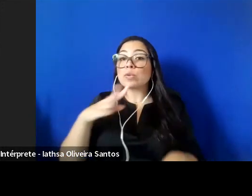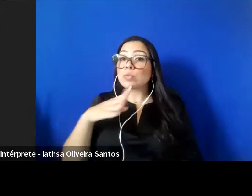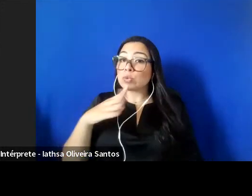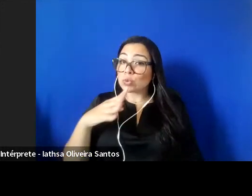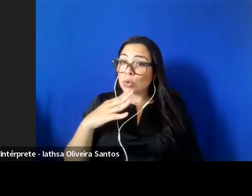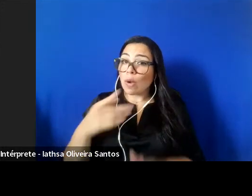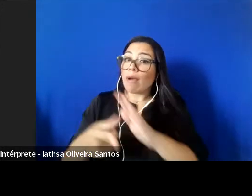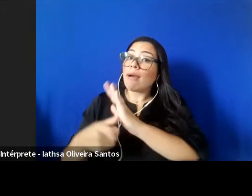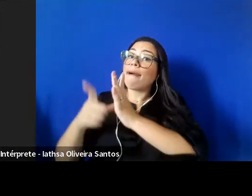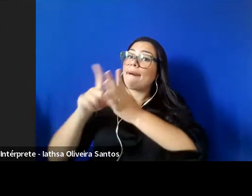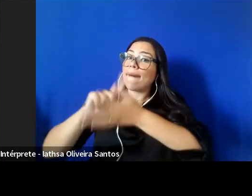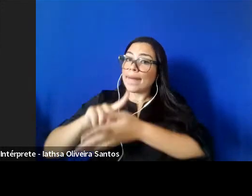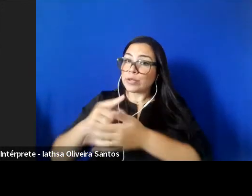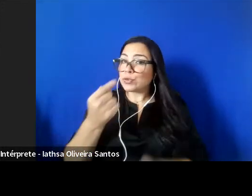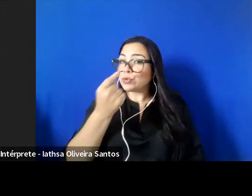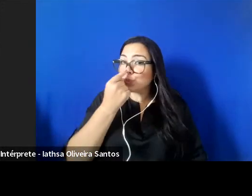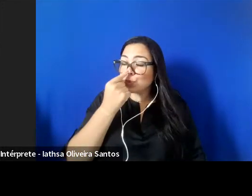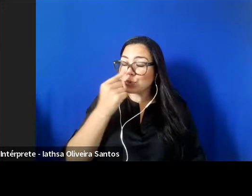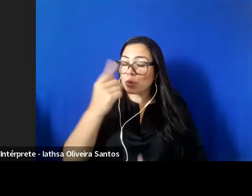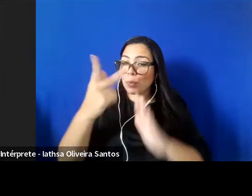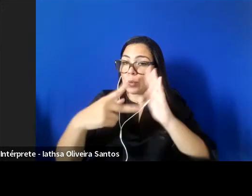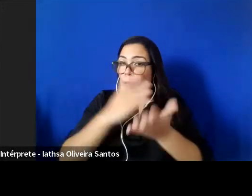né? Traçar o plano.